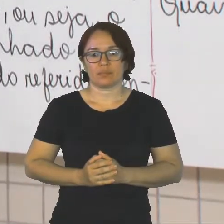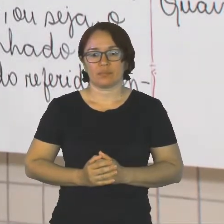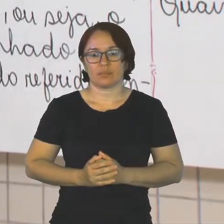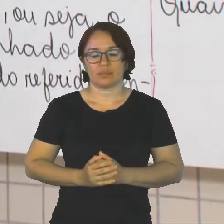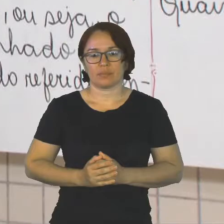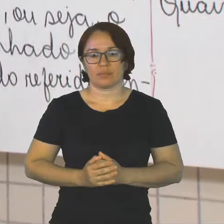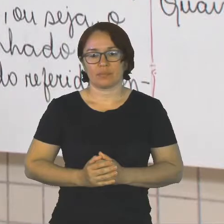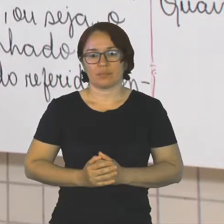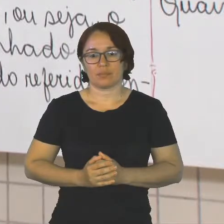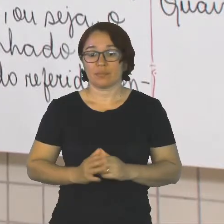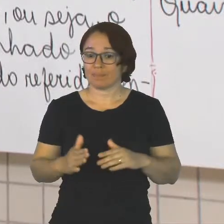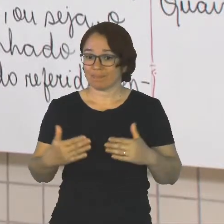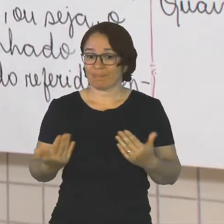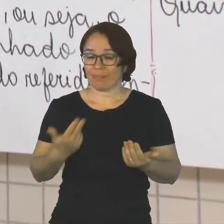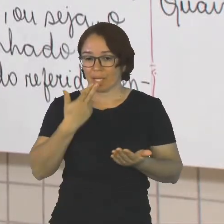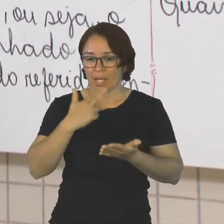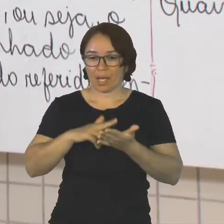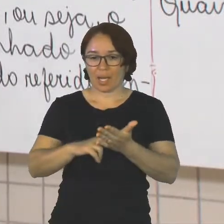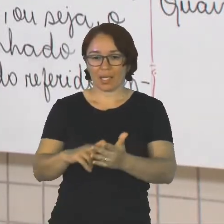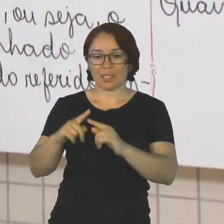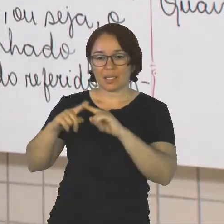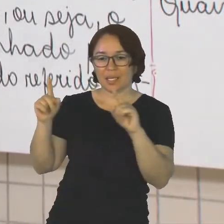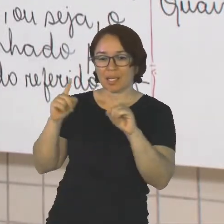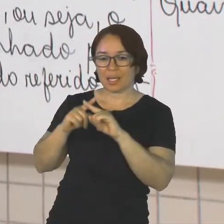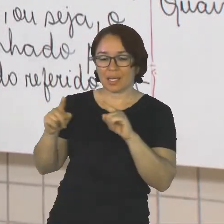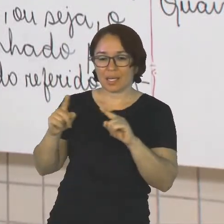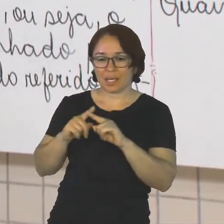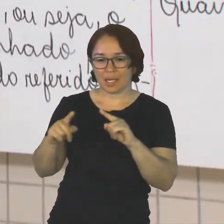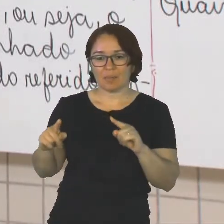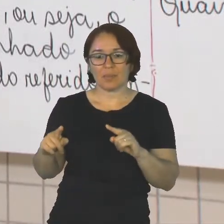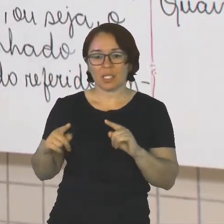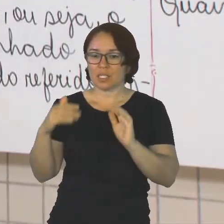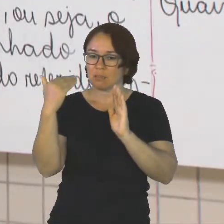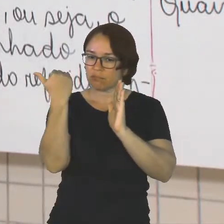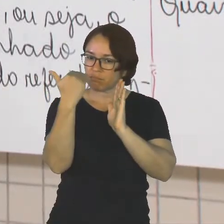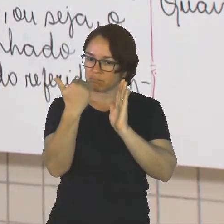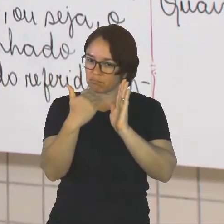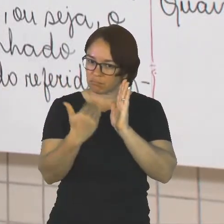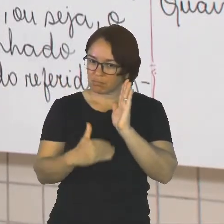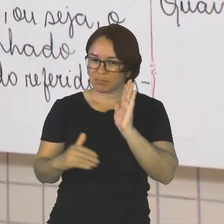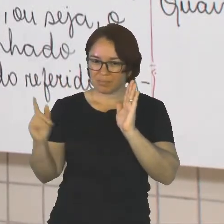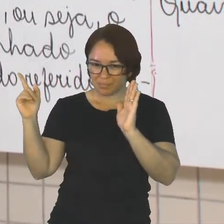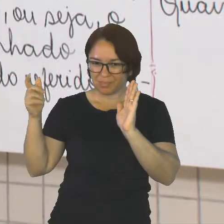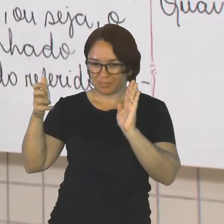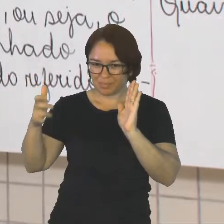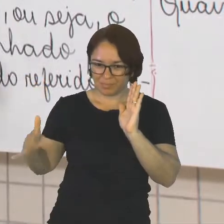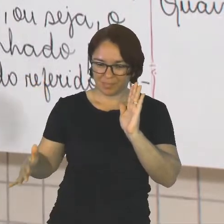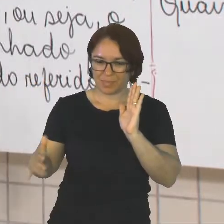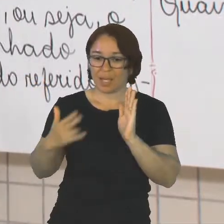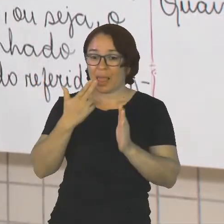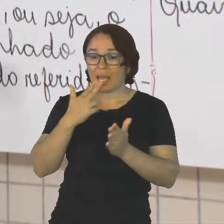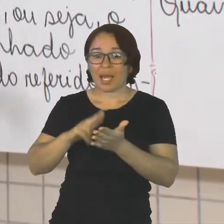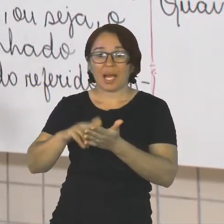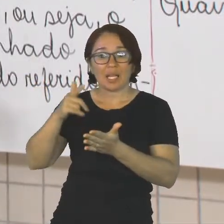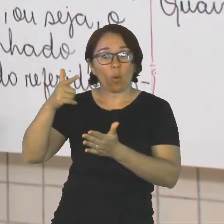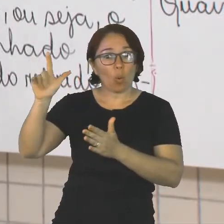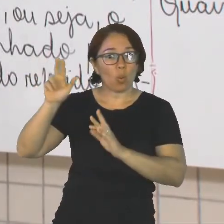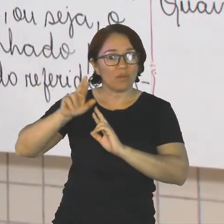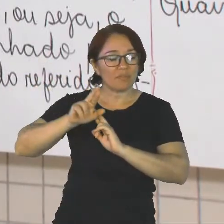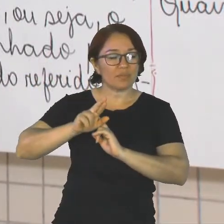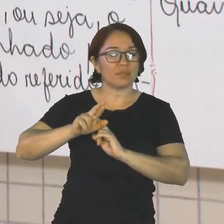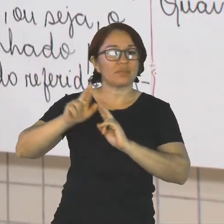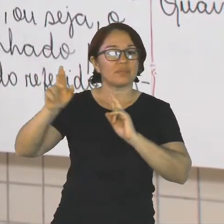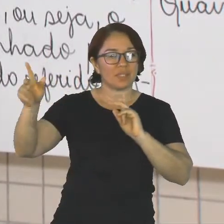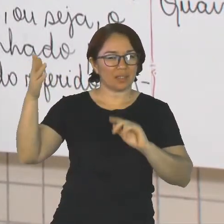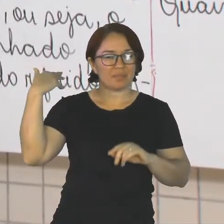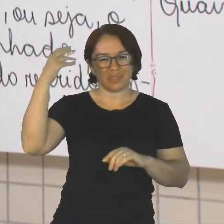Então, gente, a carta de reclamação, ela tem essa particularidade que diferencia das outras cartas que são trabalhadas nesse